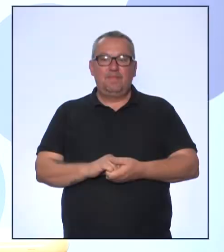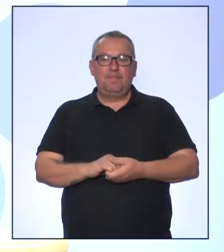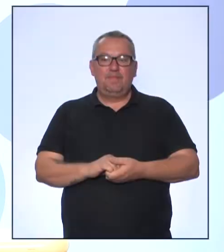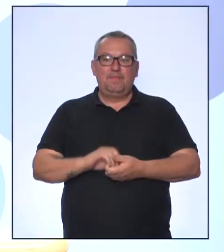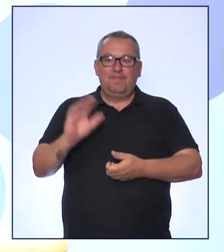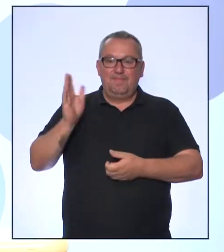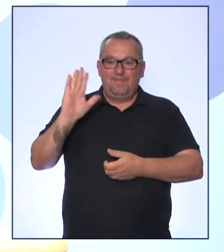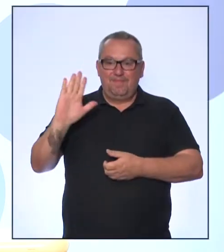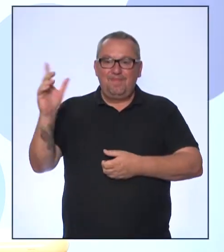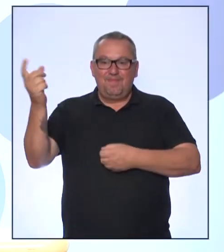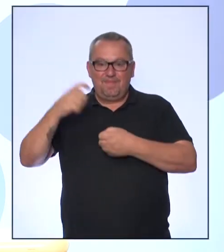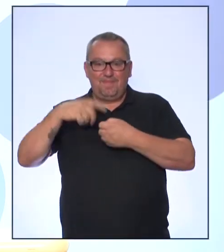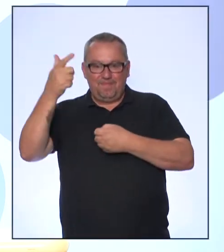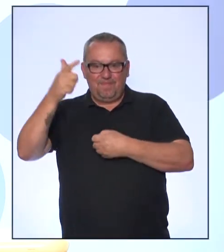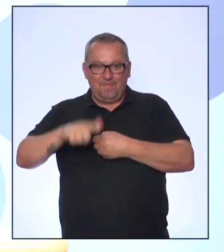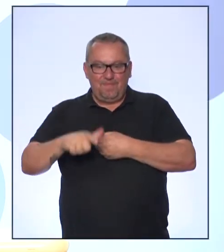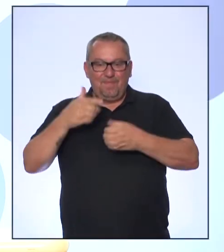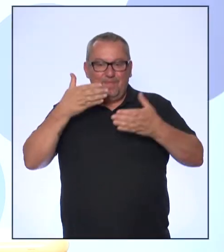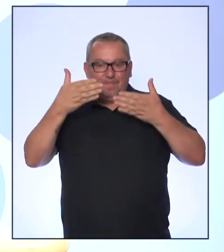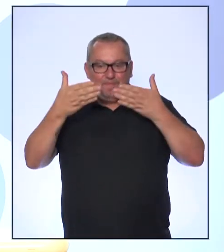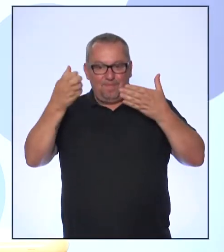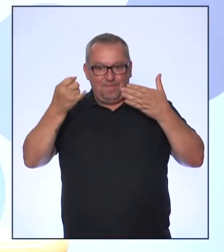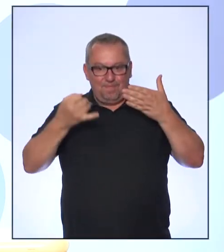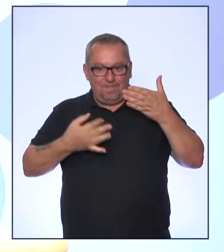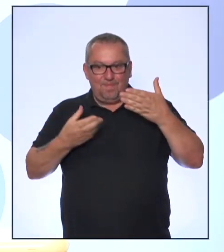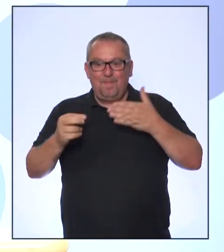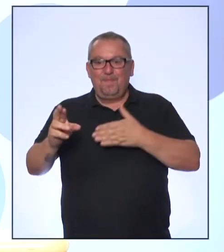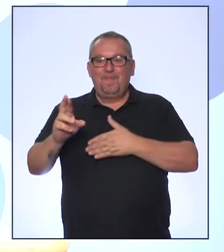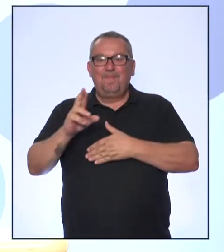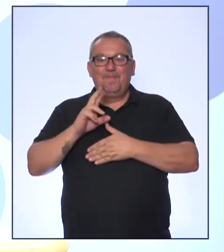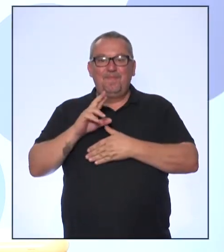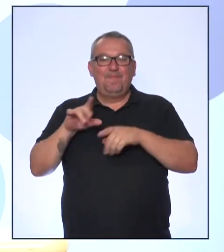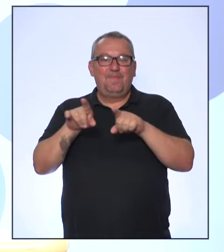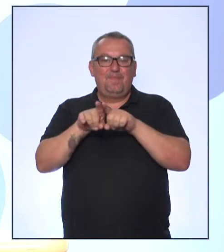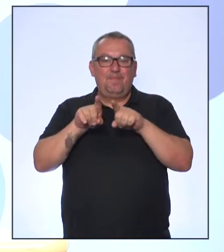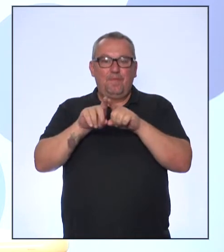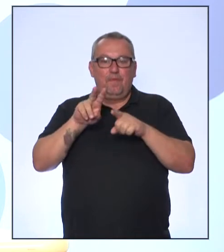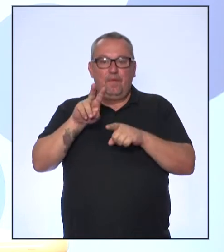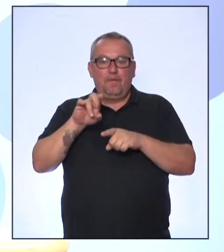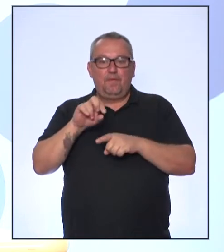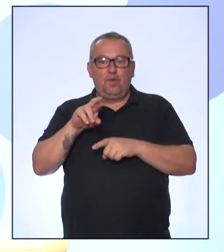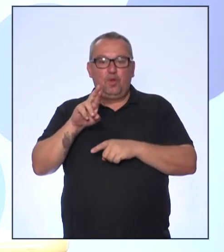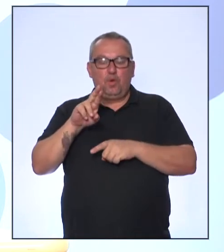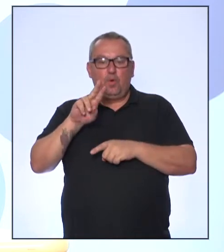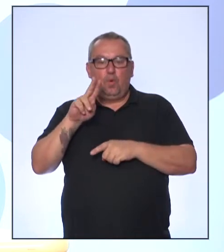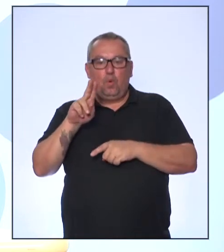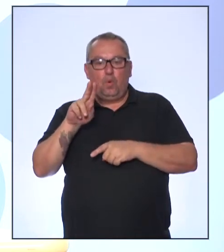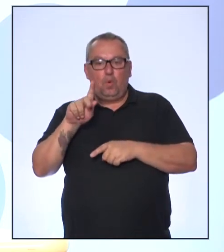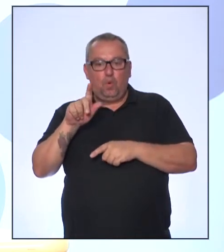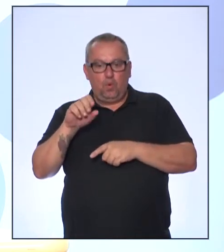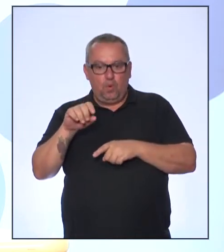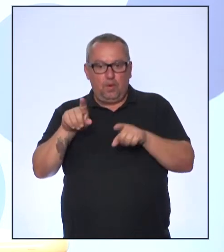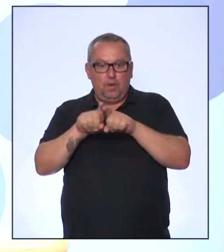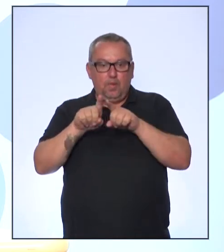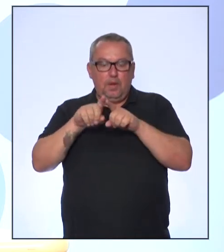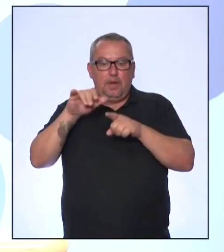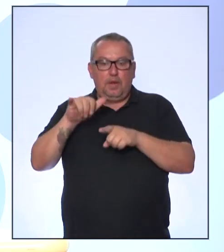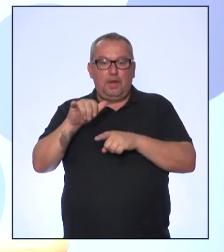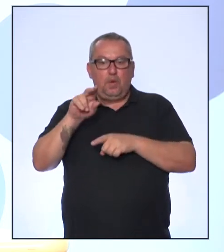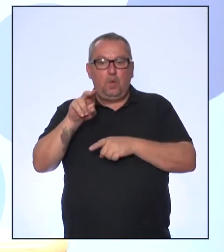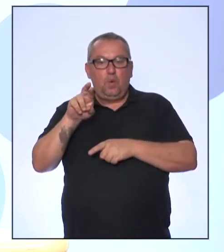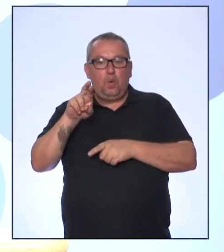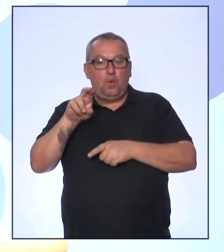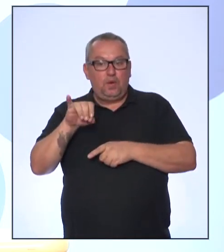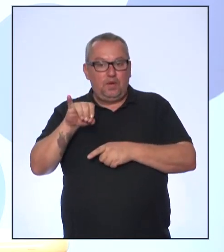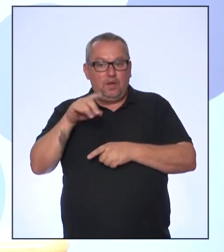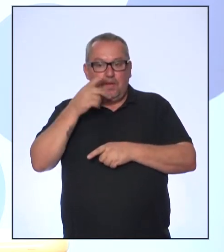Oi, gente, voltamos aqui no chat, muitas respostas. O Vitor Hugo e o Yuri, eles citaram